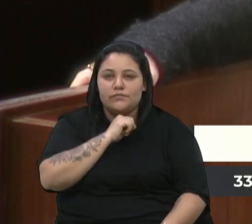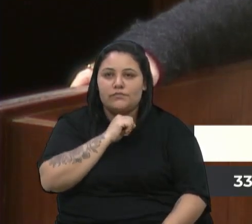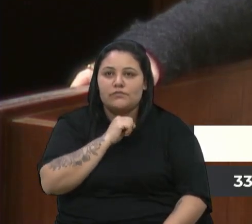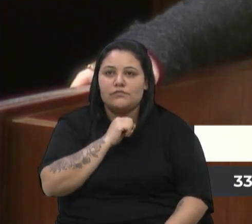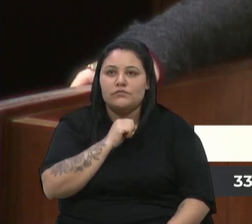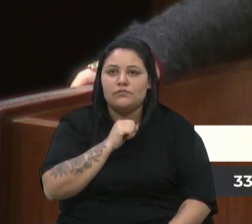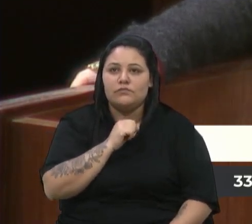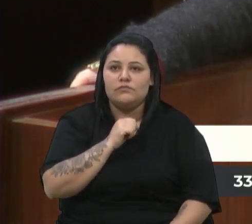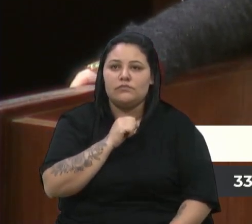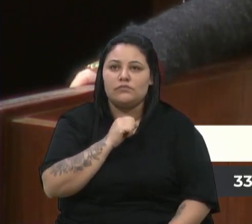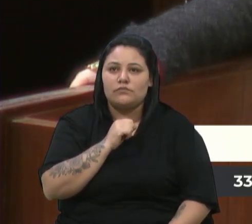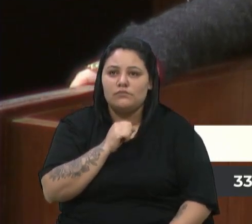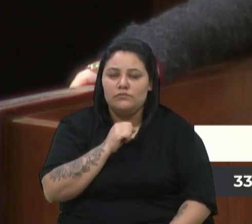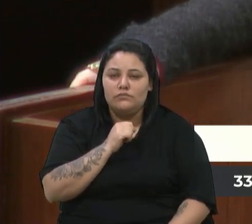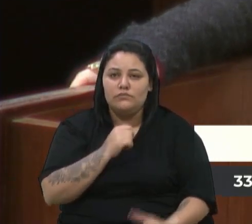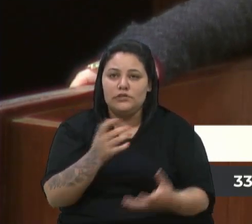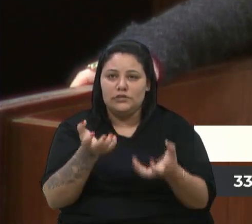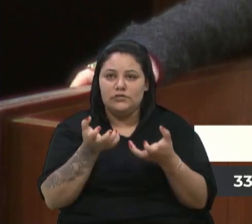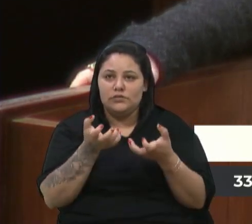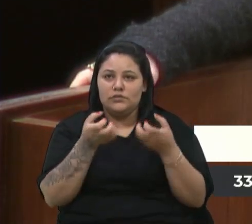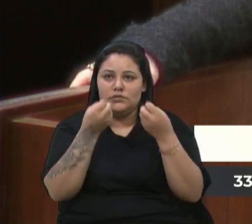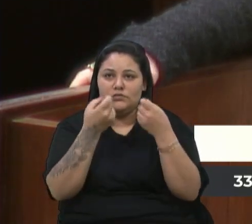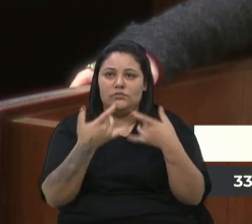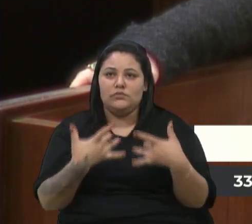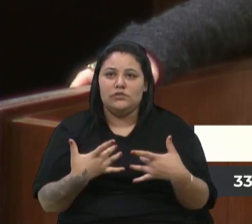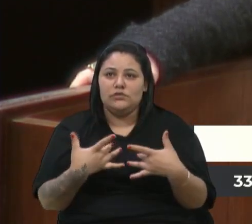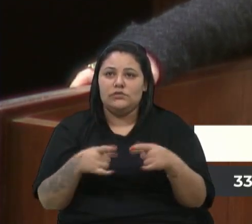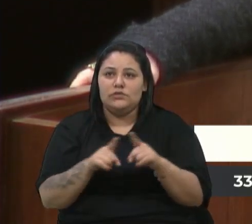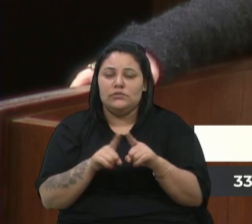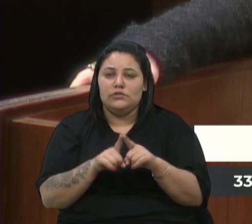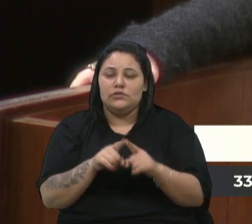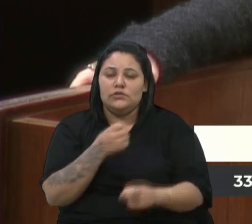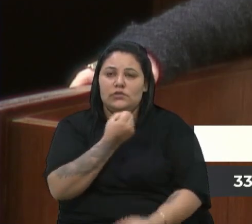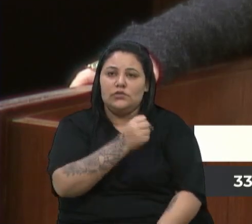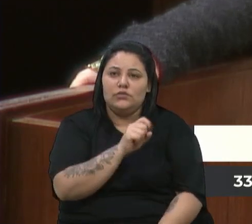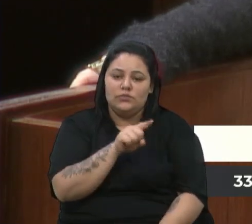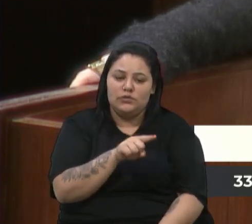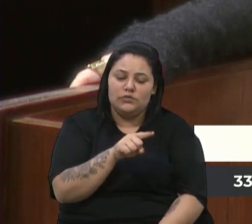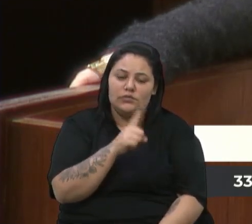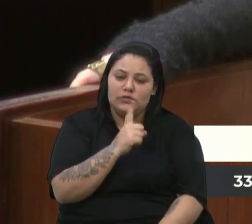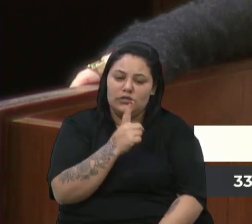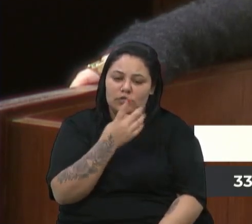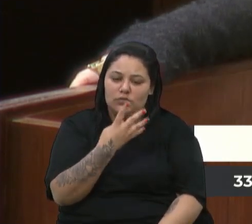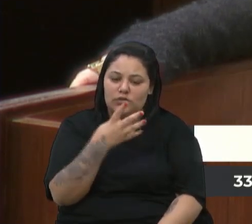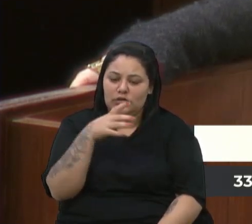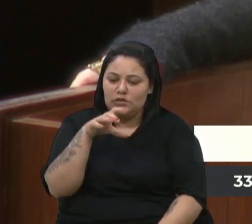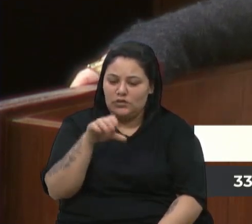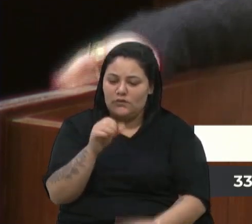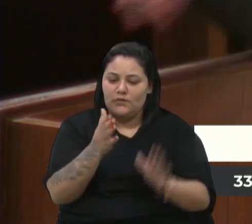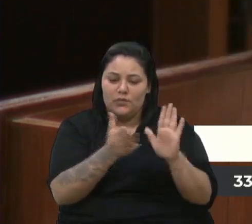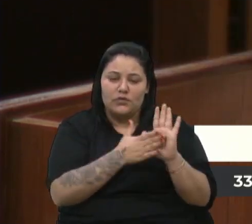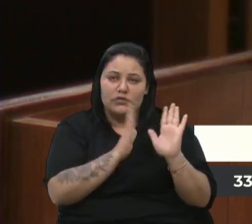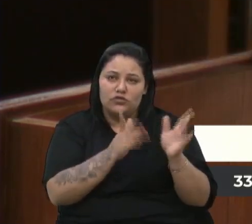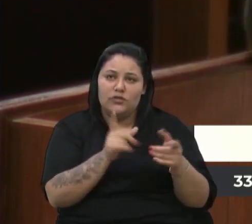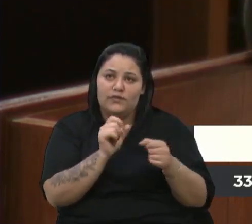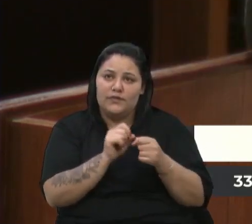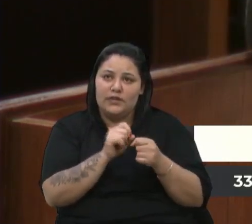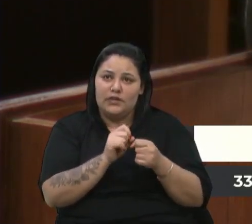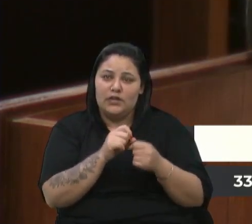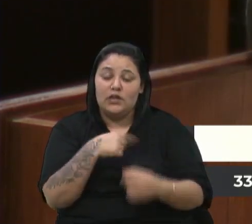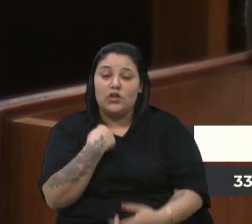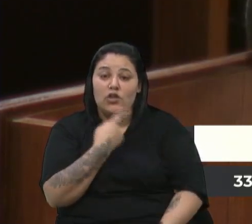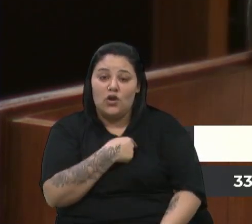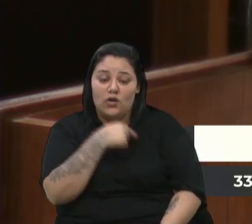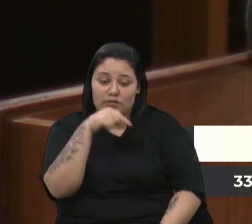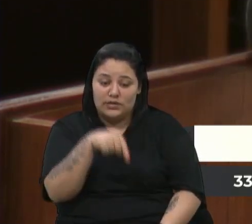queria dar um relato da 8.149 propostas feitas. A nossa, aqui